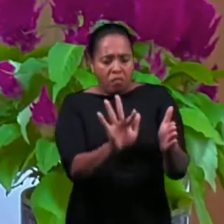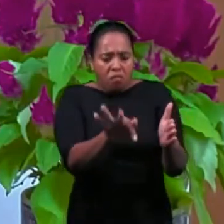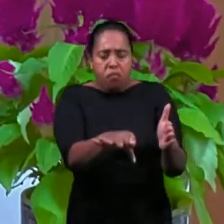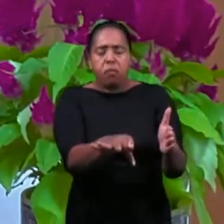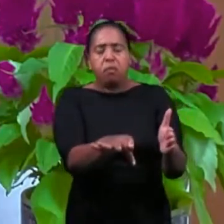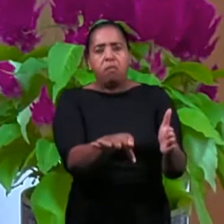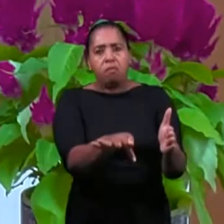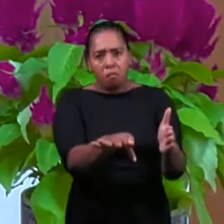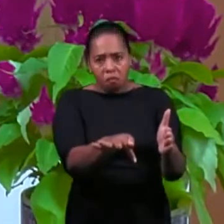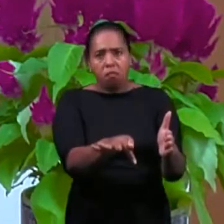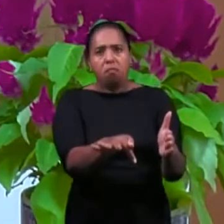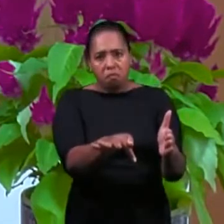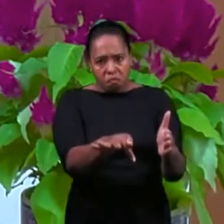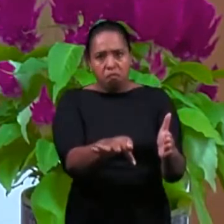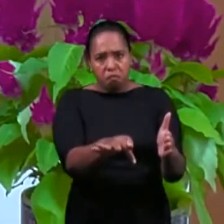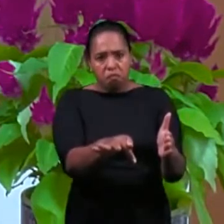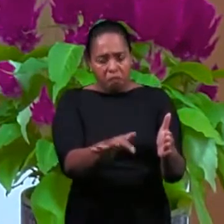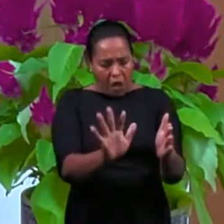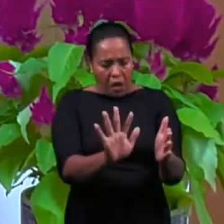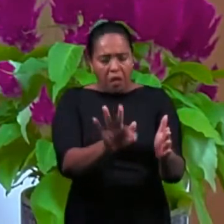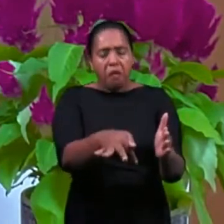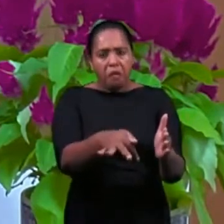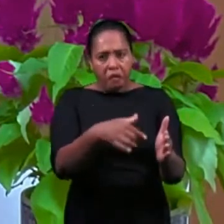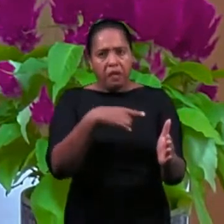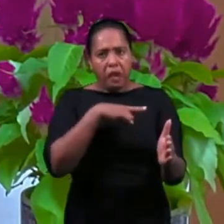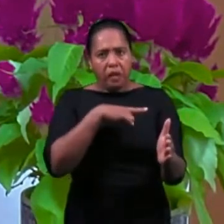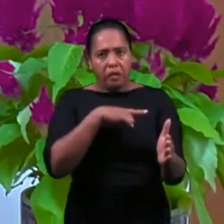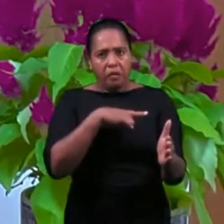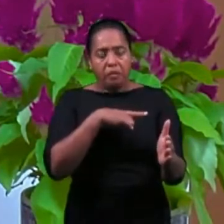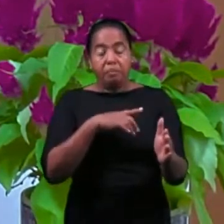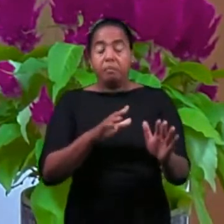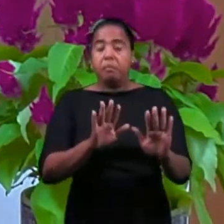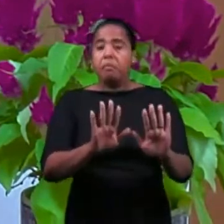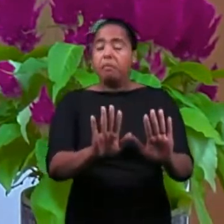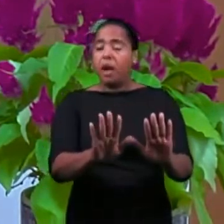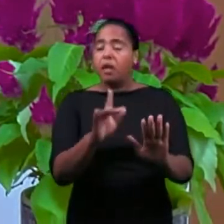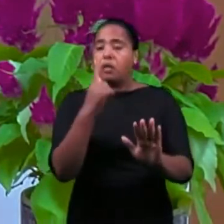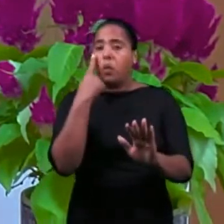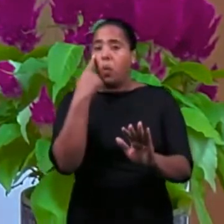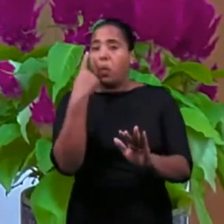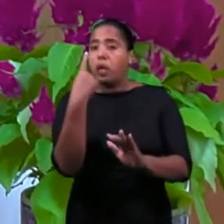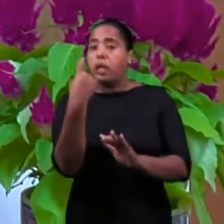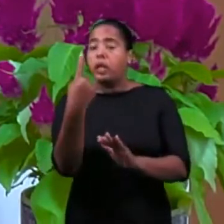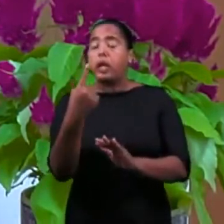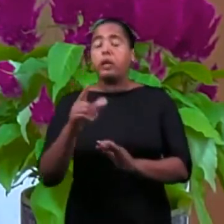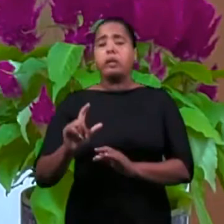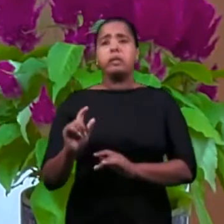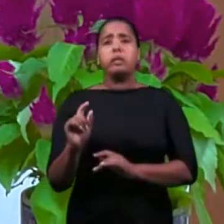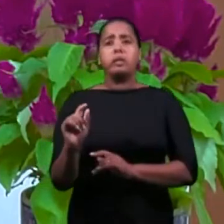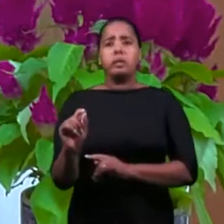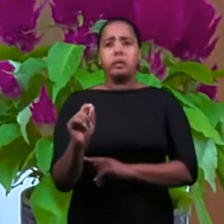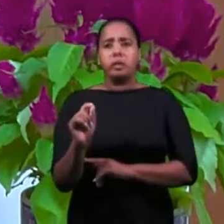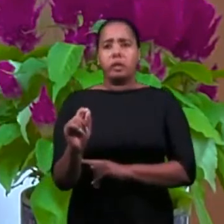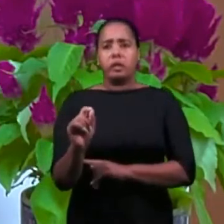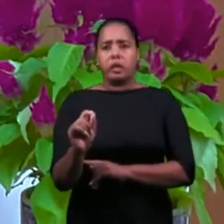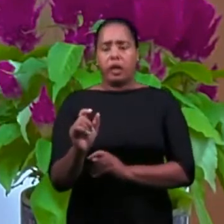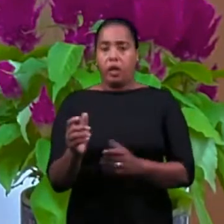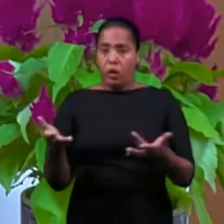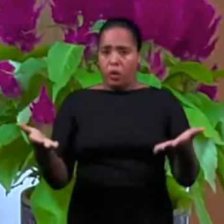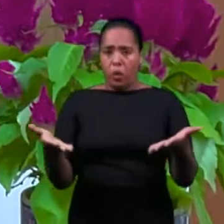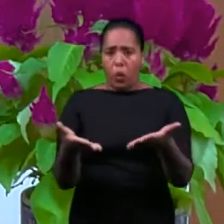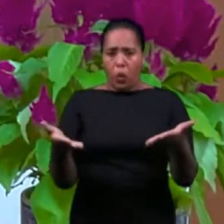verdade finita. Mas outro detalhe interessante, meus irmãos, é que o que se vê